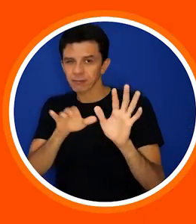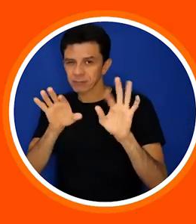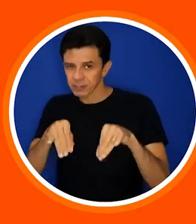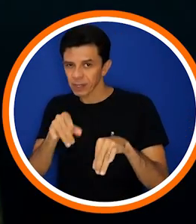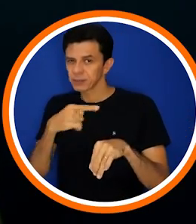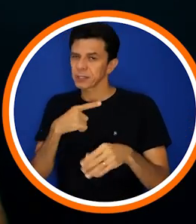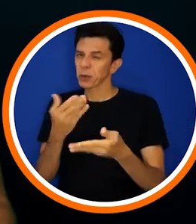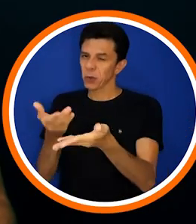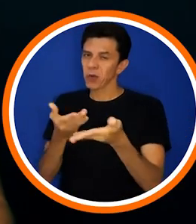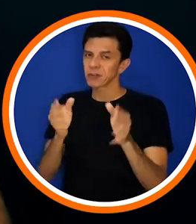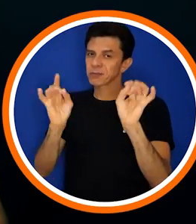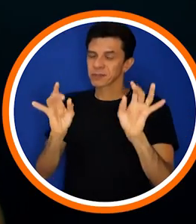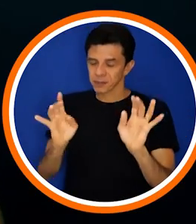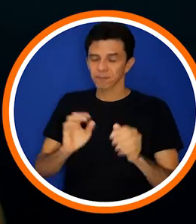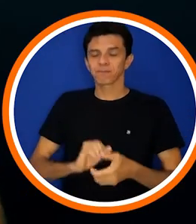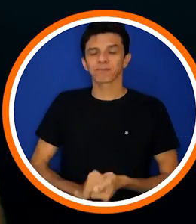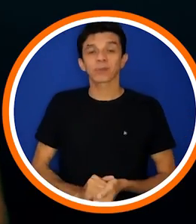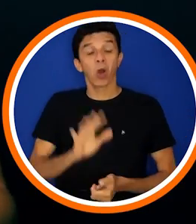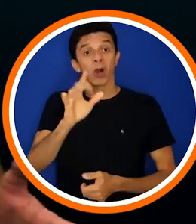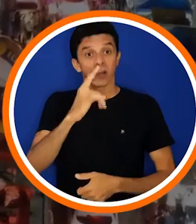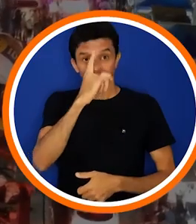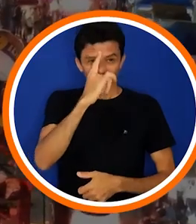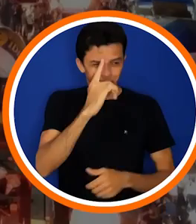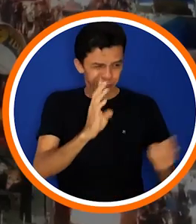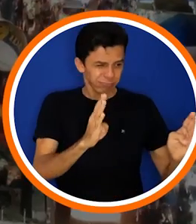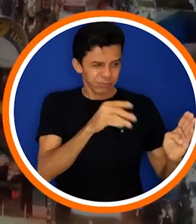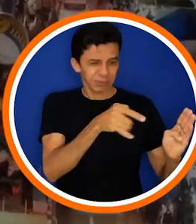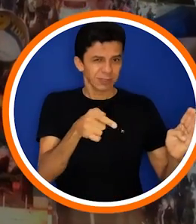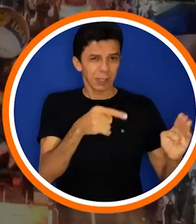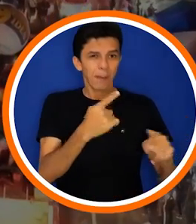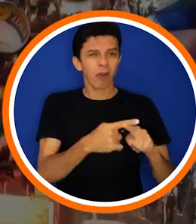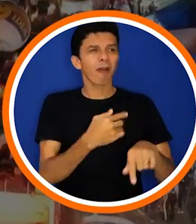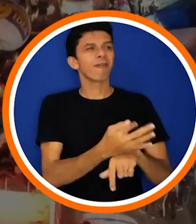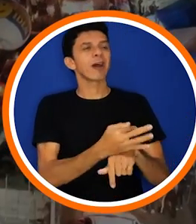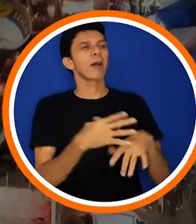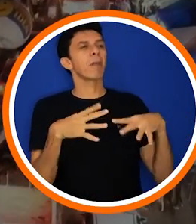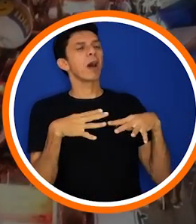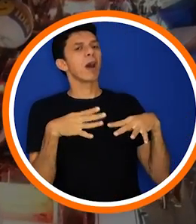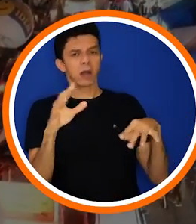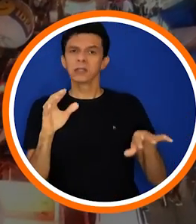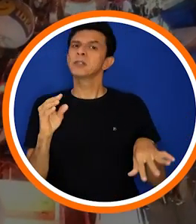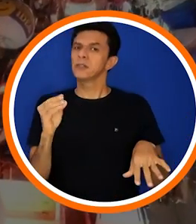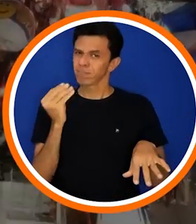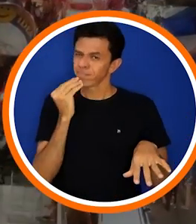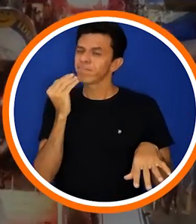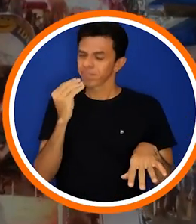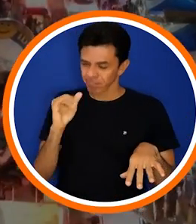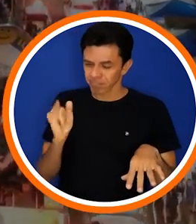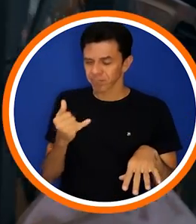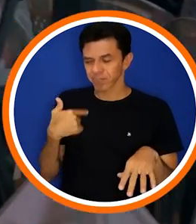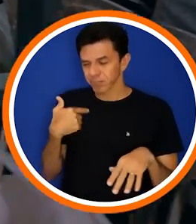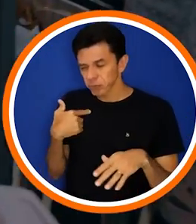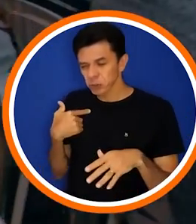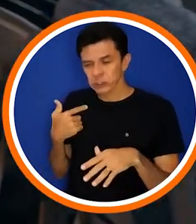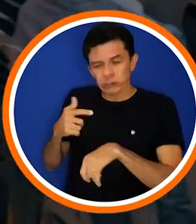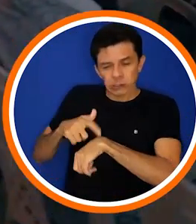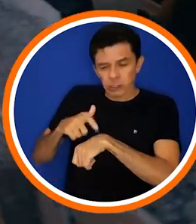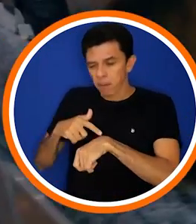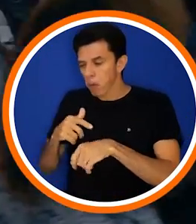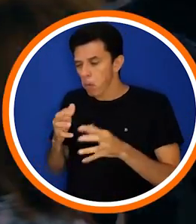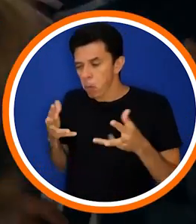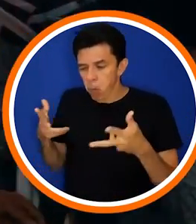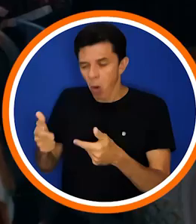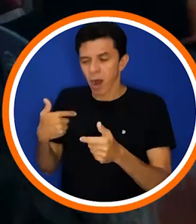você. Realmente, o período do carnaval, por causa do feriado prolongado, é uma excelente oportunidade para dedicarmos tempo de